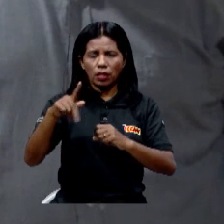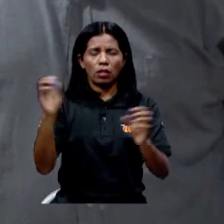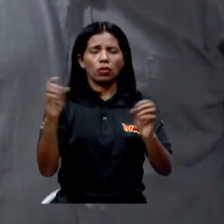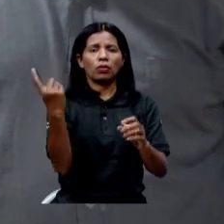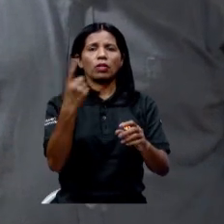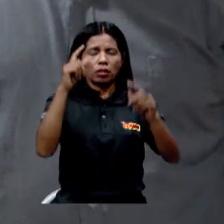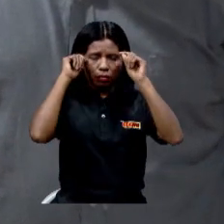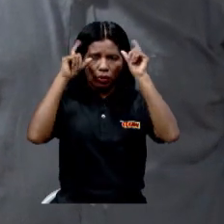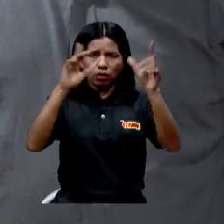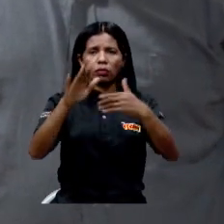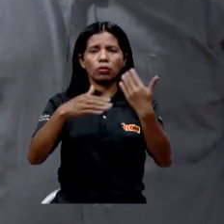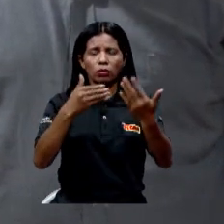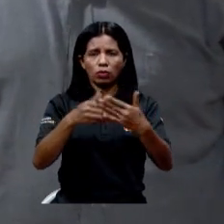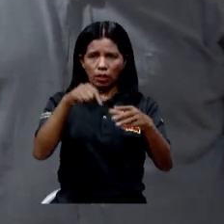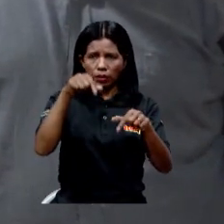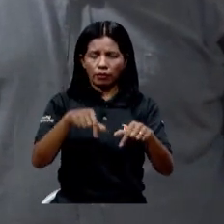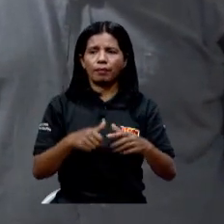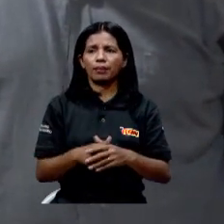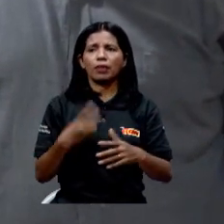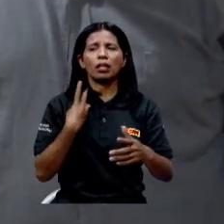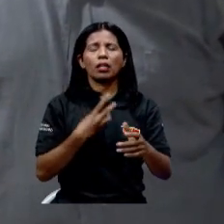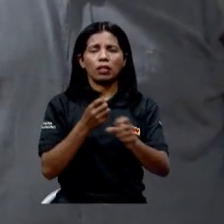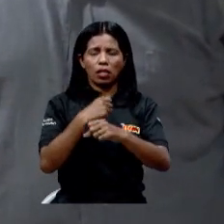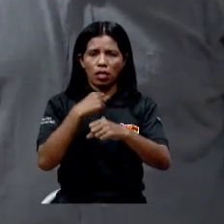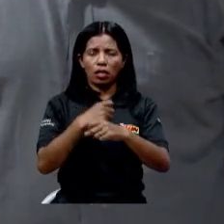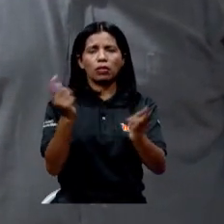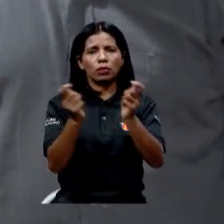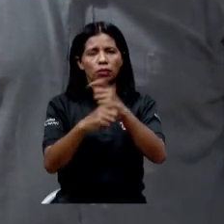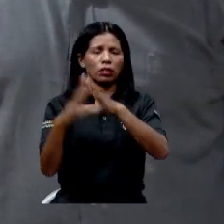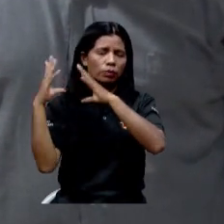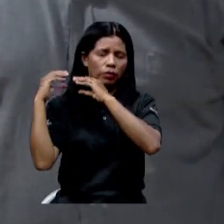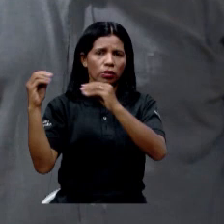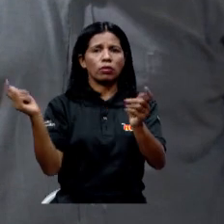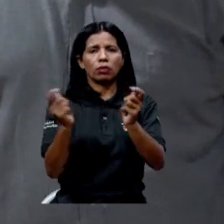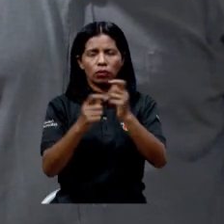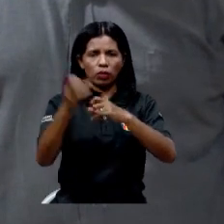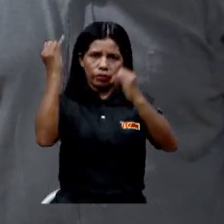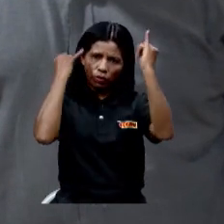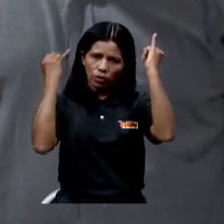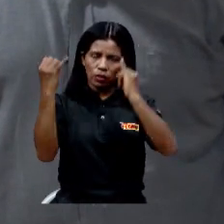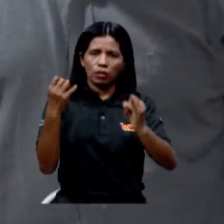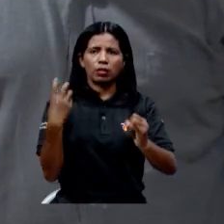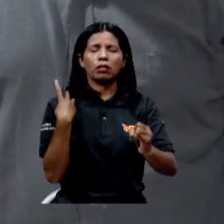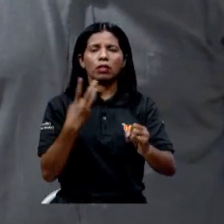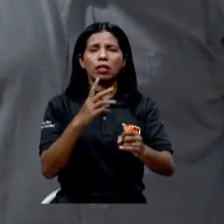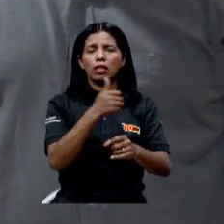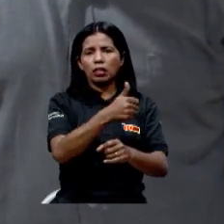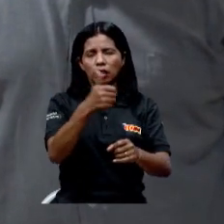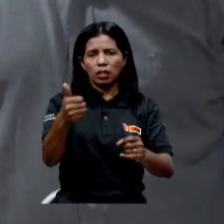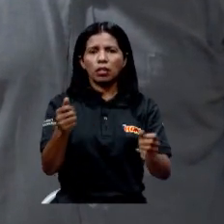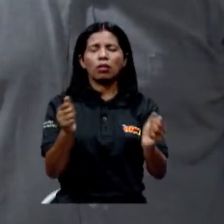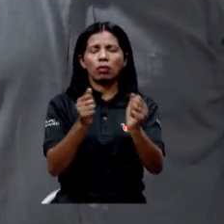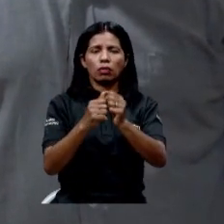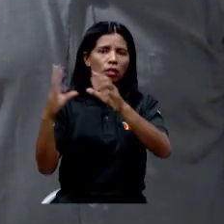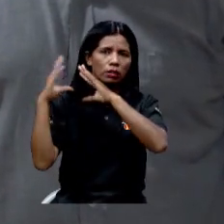país CPLP nian hoto nene portanto beltalo troca de experiência troca de informações só né para cada ida hoto dita que nian experiência